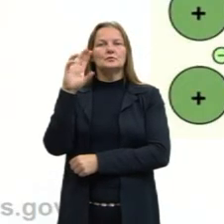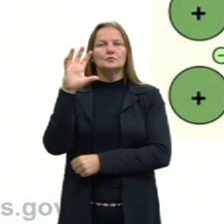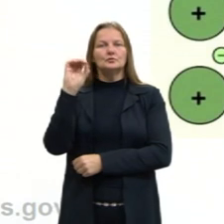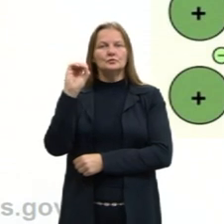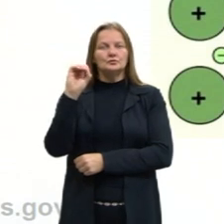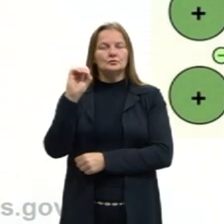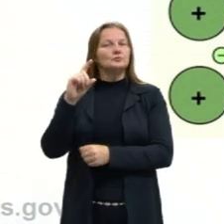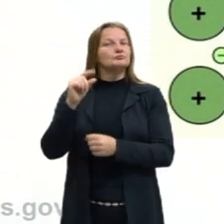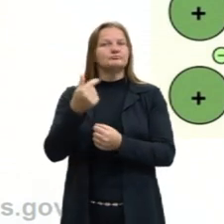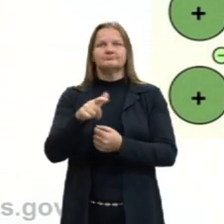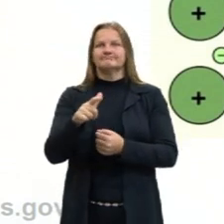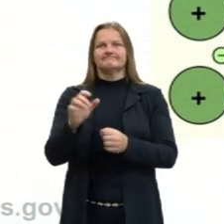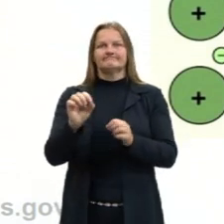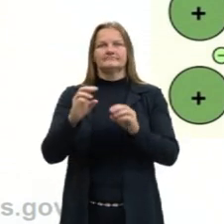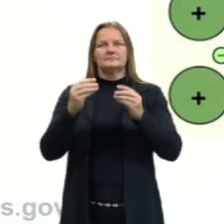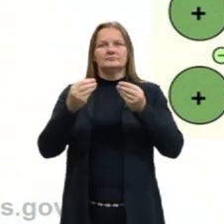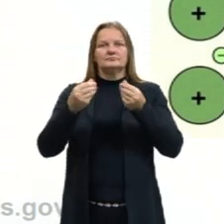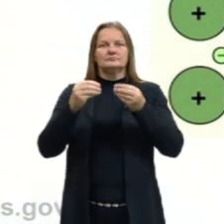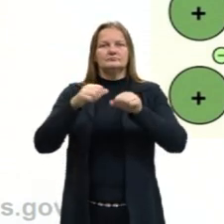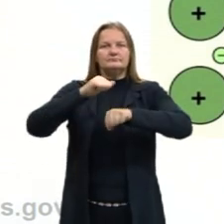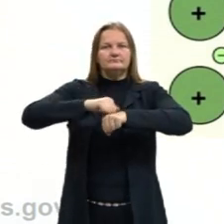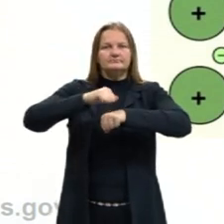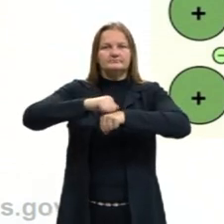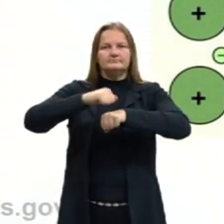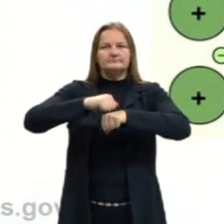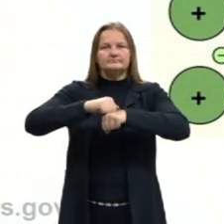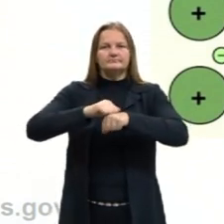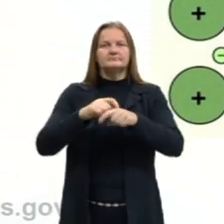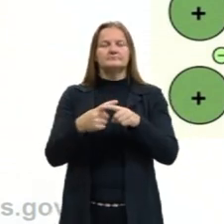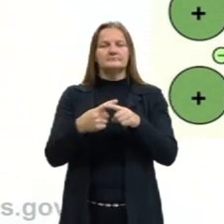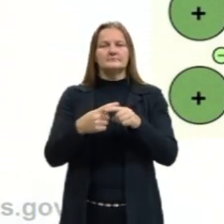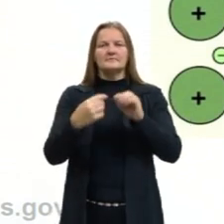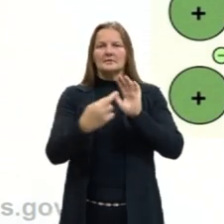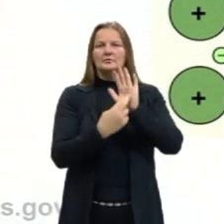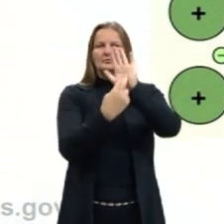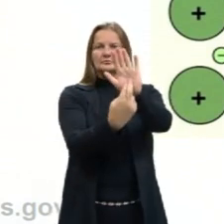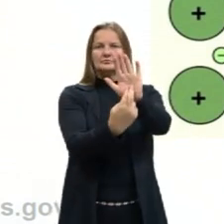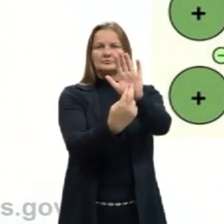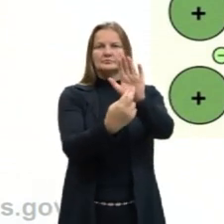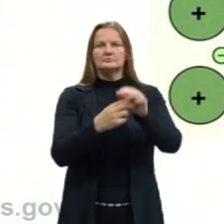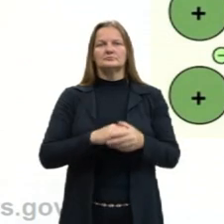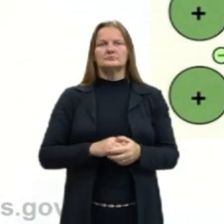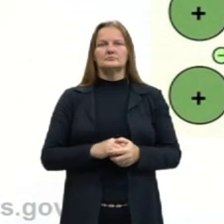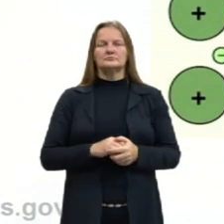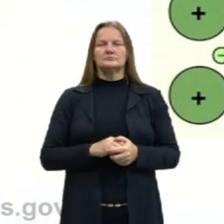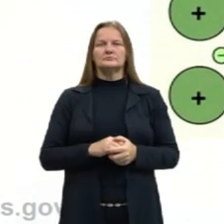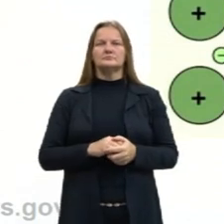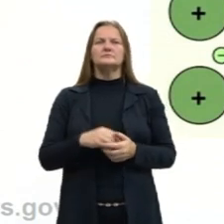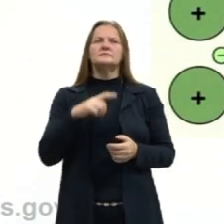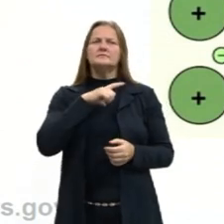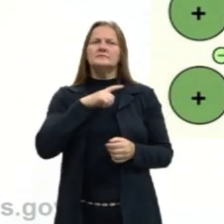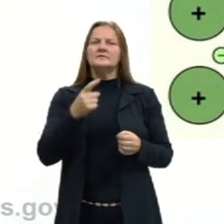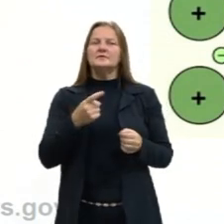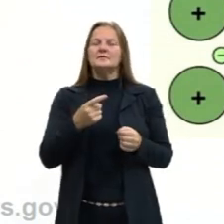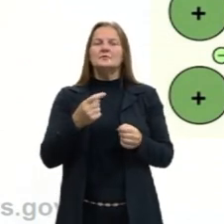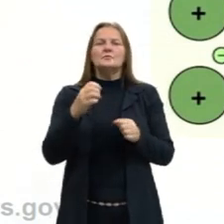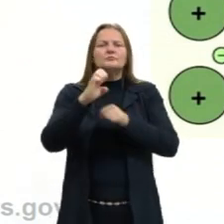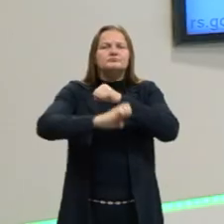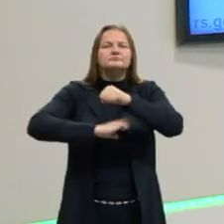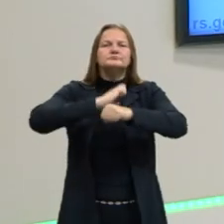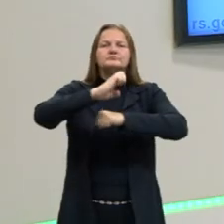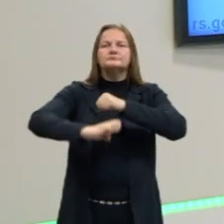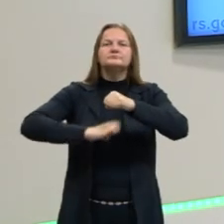temperatura ambiente os demais eles são sólidos Então ela Traz essa representação tá aqui tem um mar de elétrons